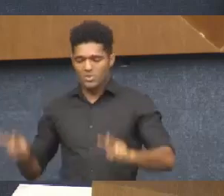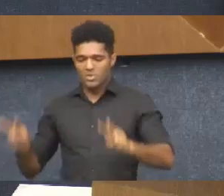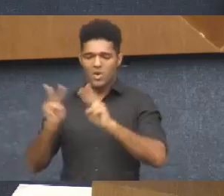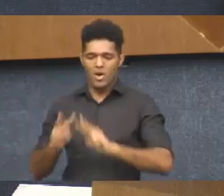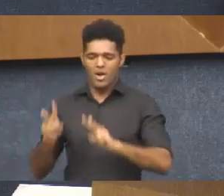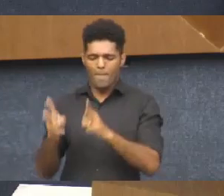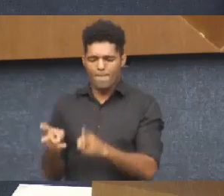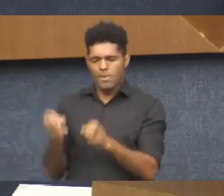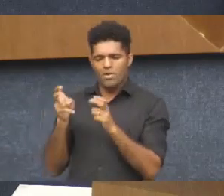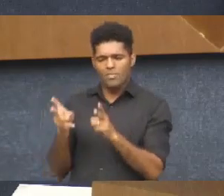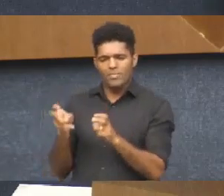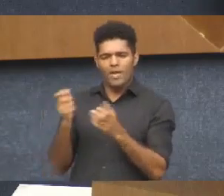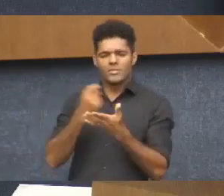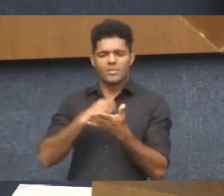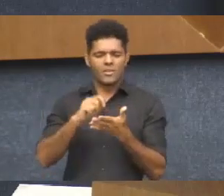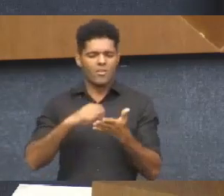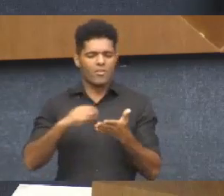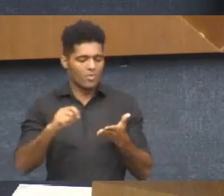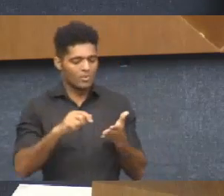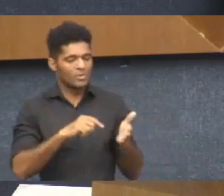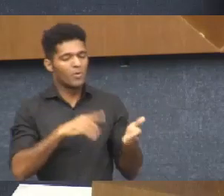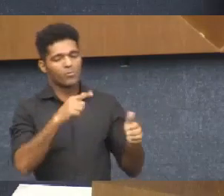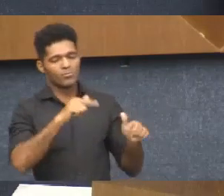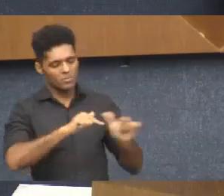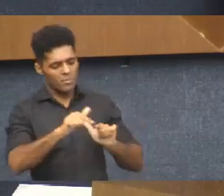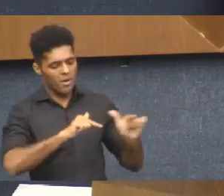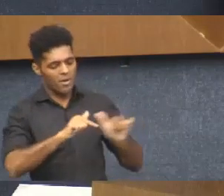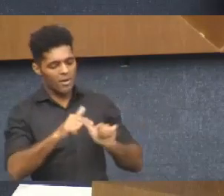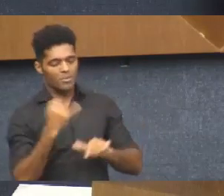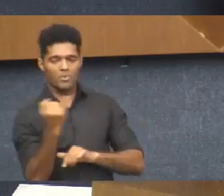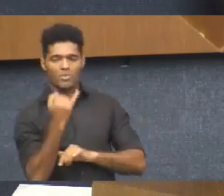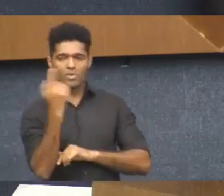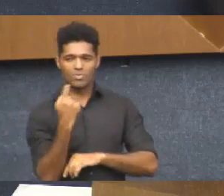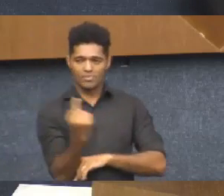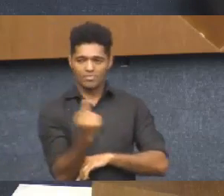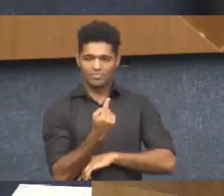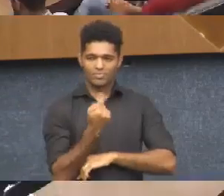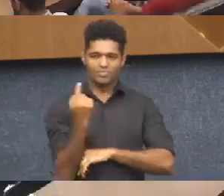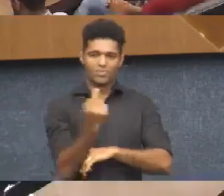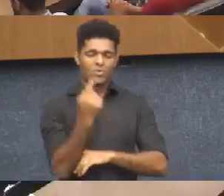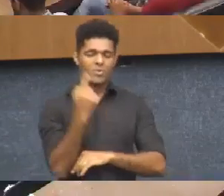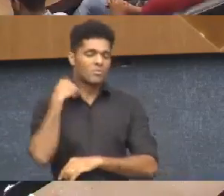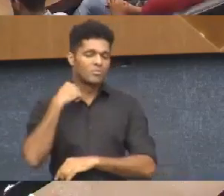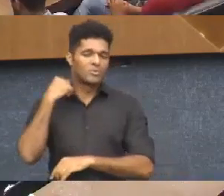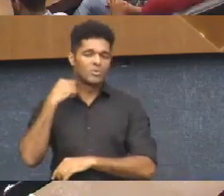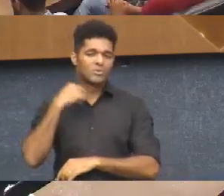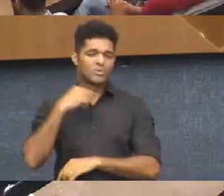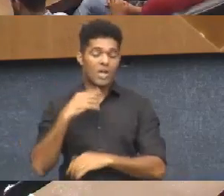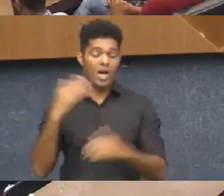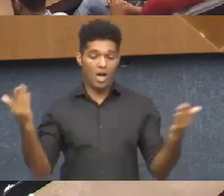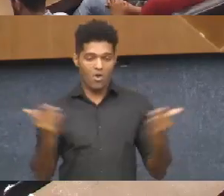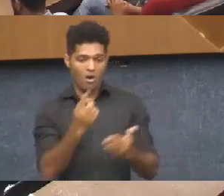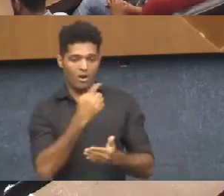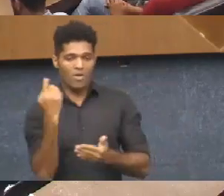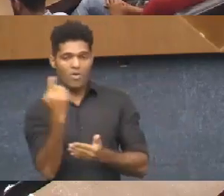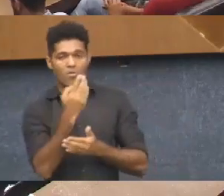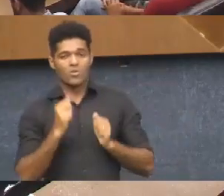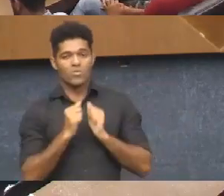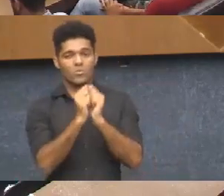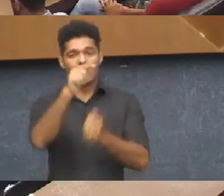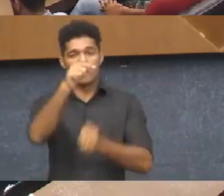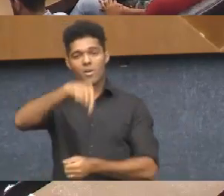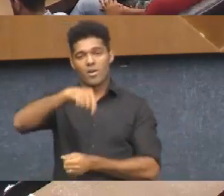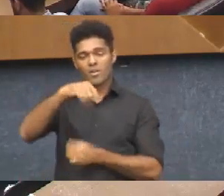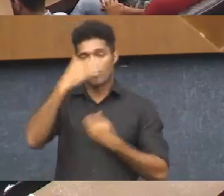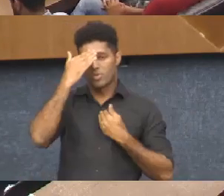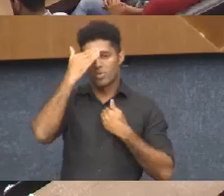perspicaz, escreveu uma obra de grande valor para nós, mineiros. Agora, estamos aqui para te agradecer.